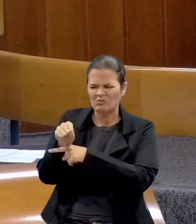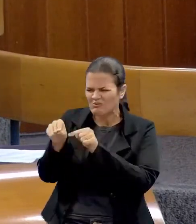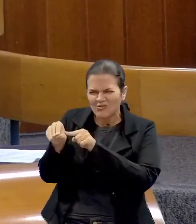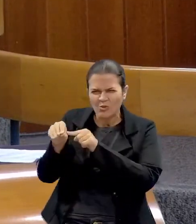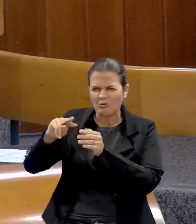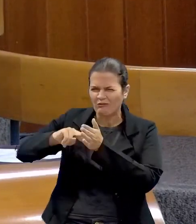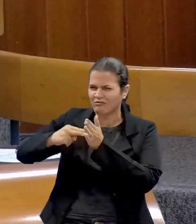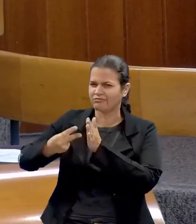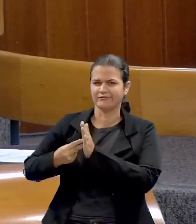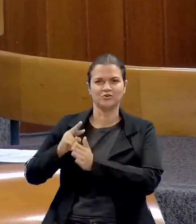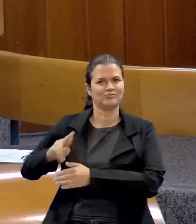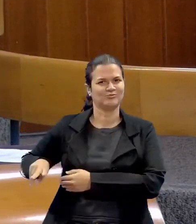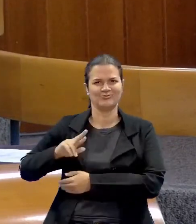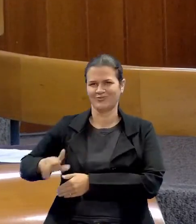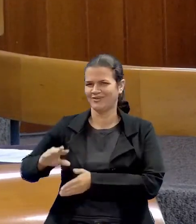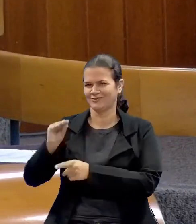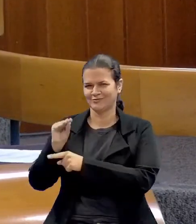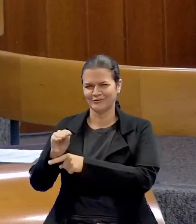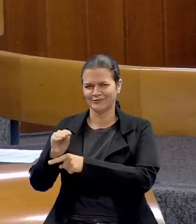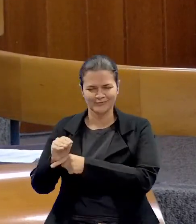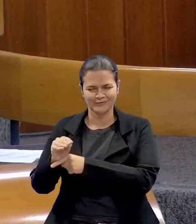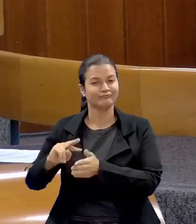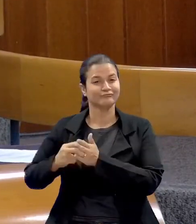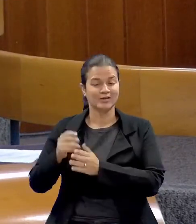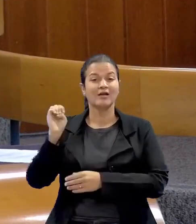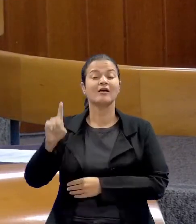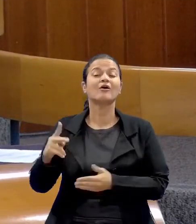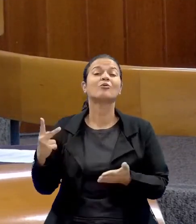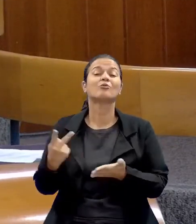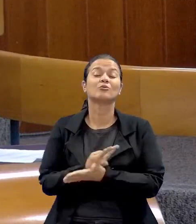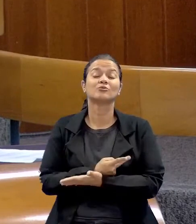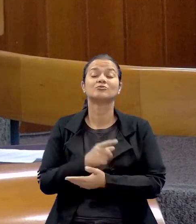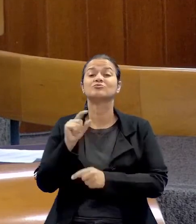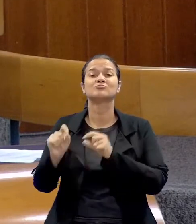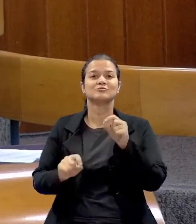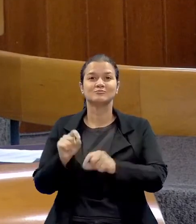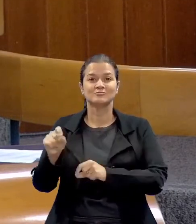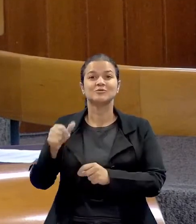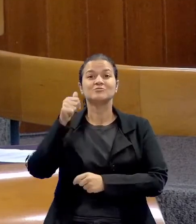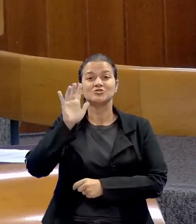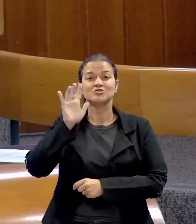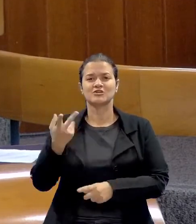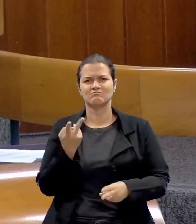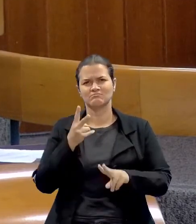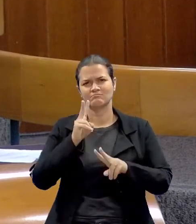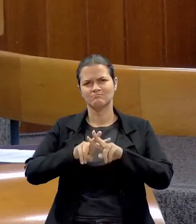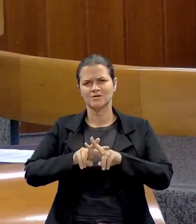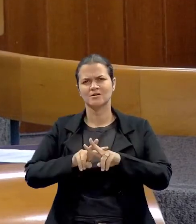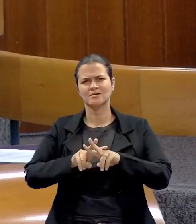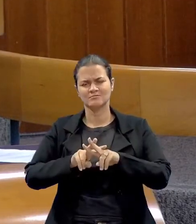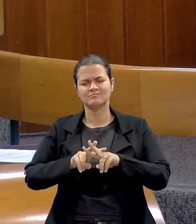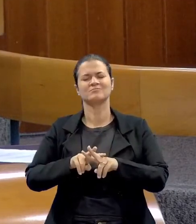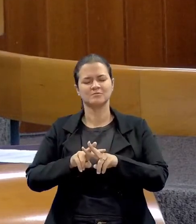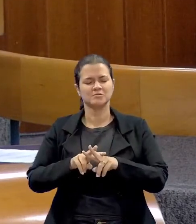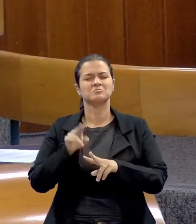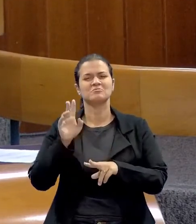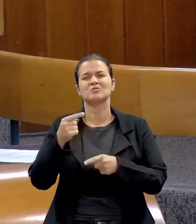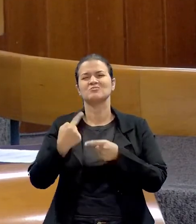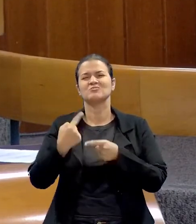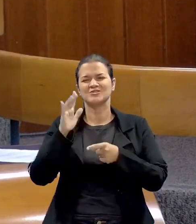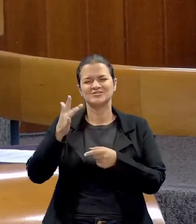cuidadora, esse caso é de uma cuidadora que foi presa por inúmeras